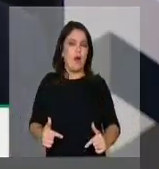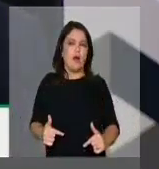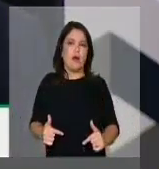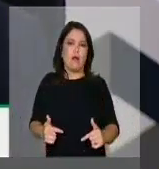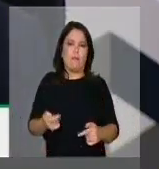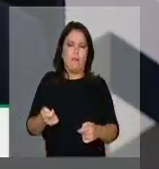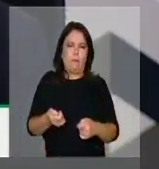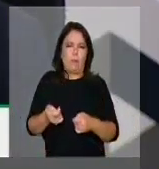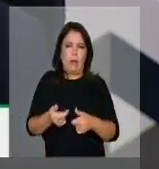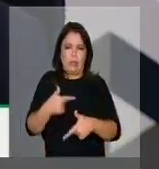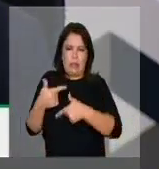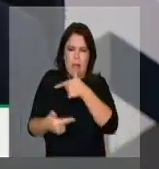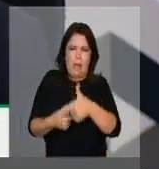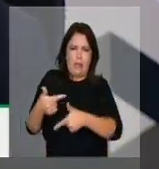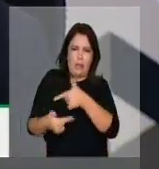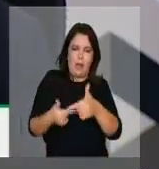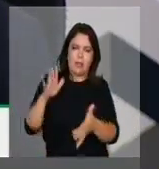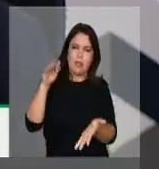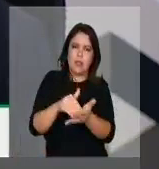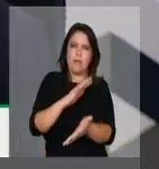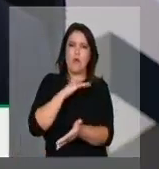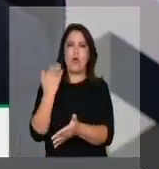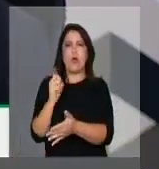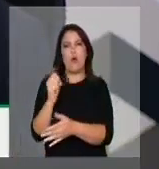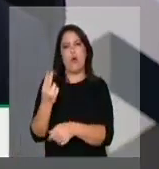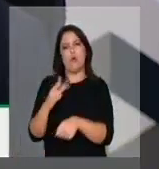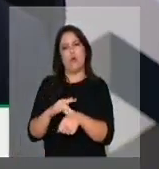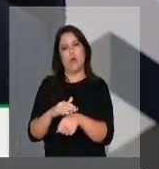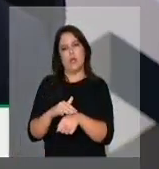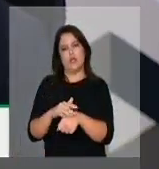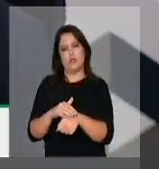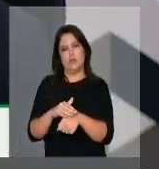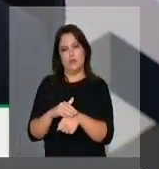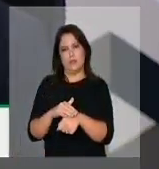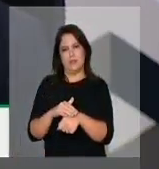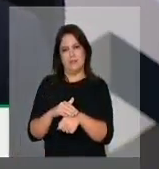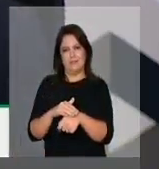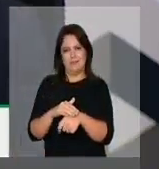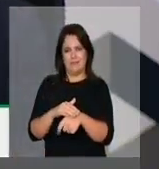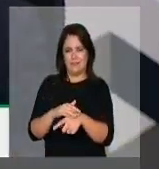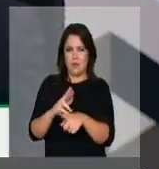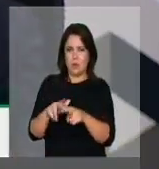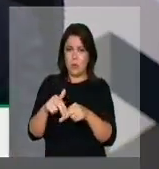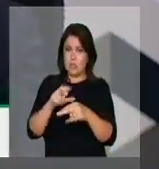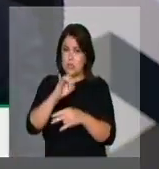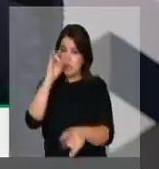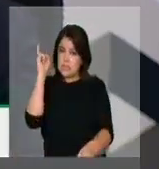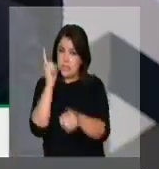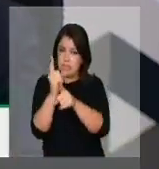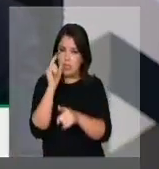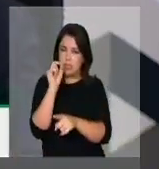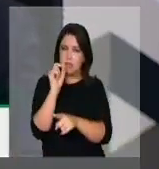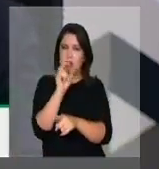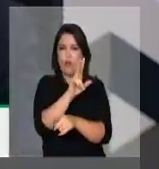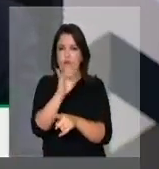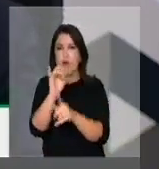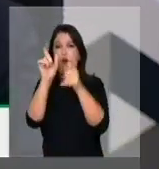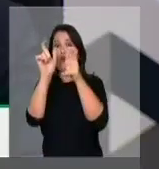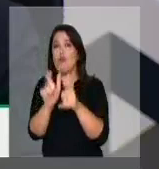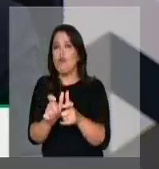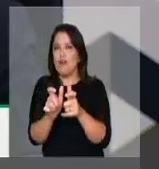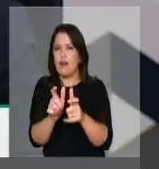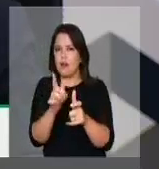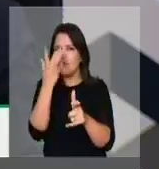poucas calorias até que ele morra de trabalho, de fome ou de doença. É porque se você fica sabendo que vai